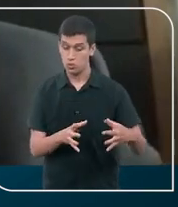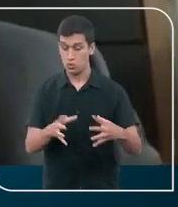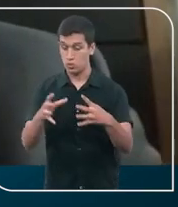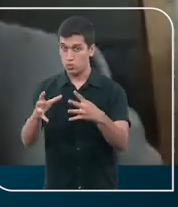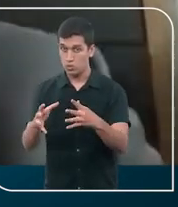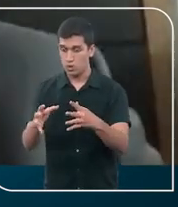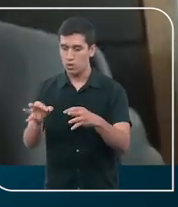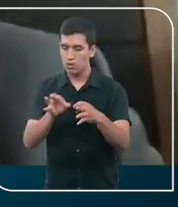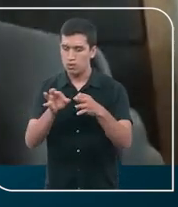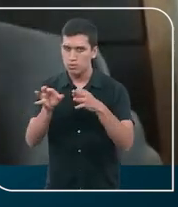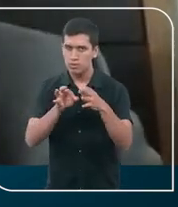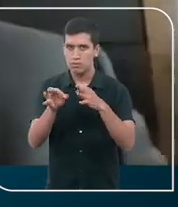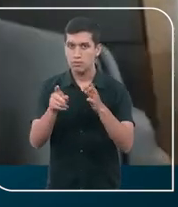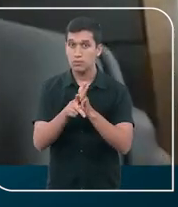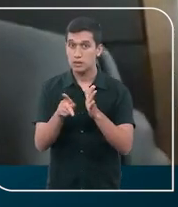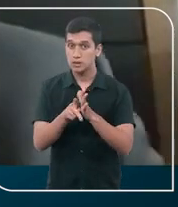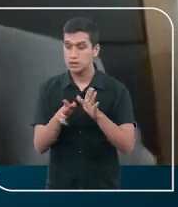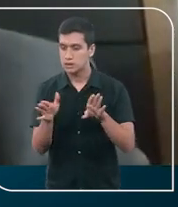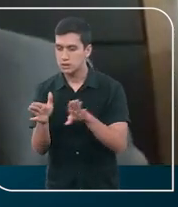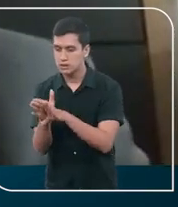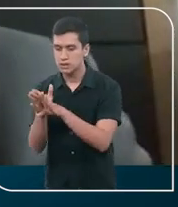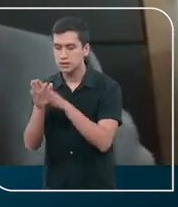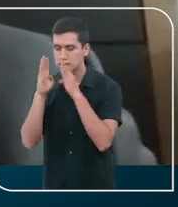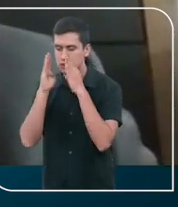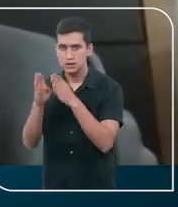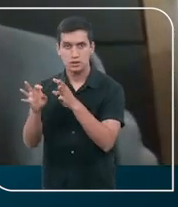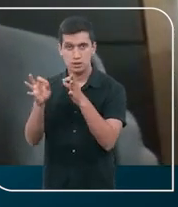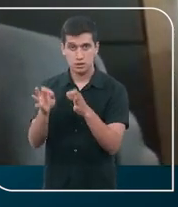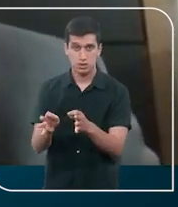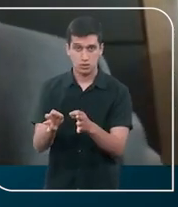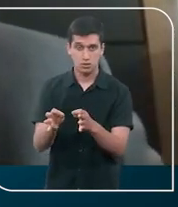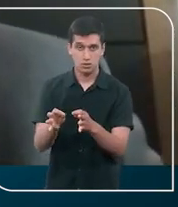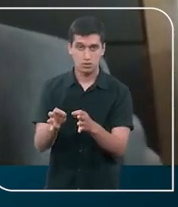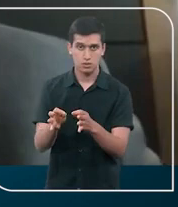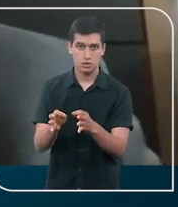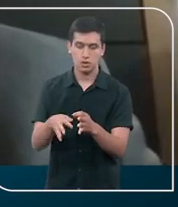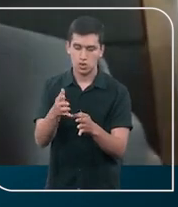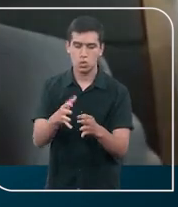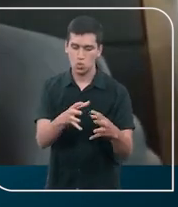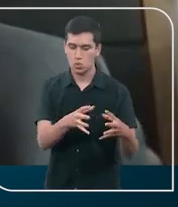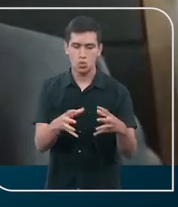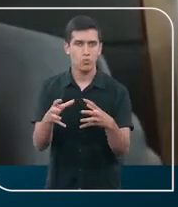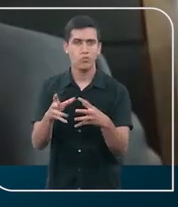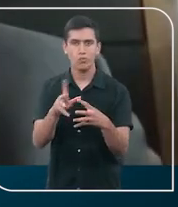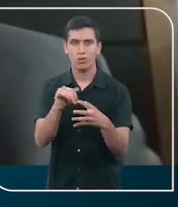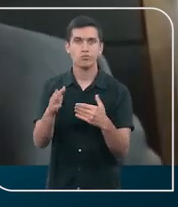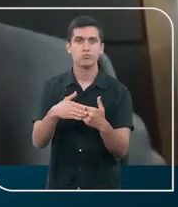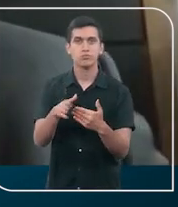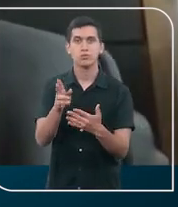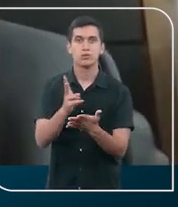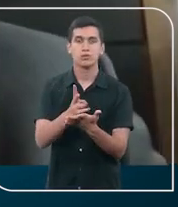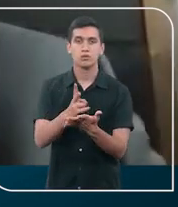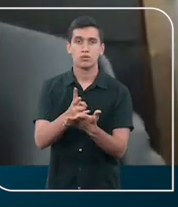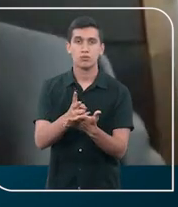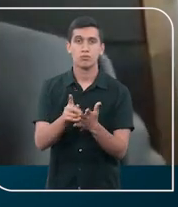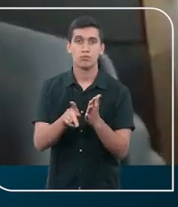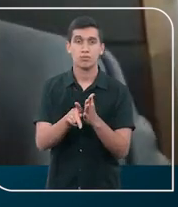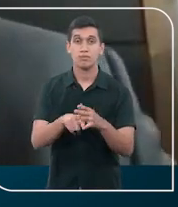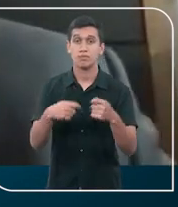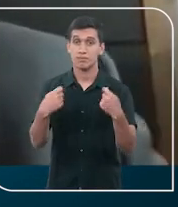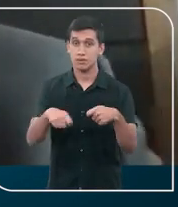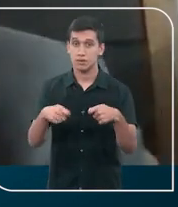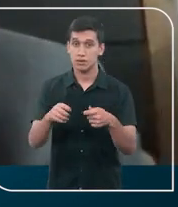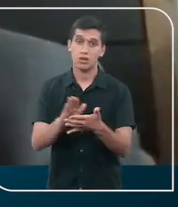o atingimento ou alcance de finalidades, esse grupo ele passa a necessitar, em